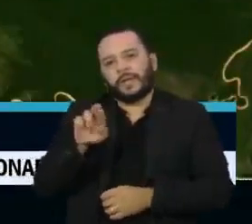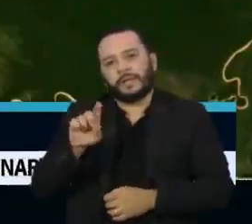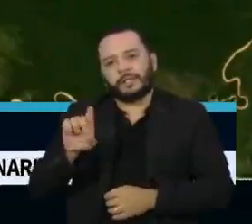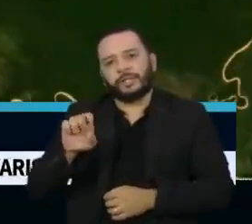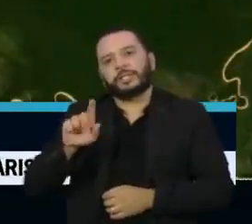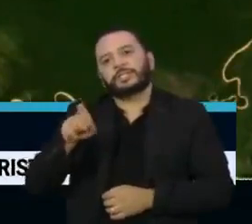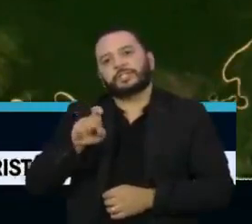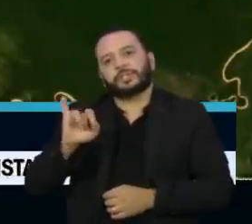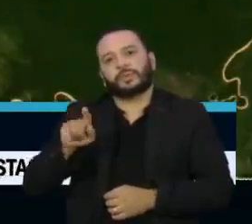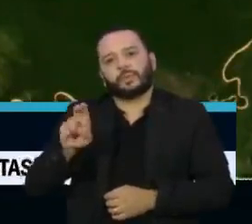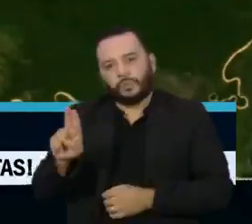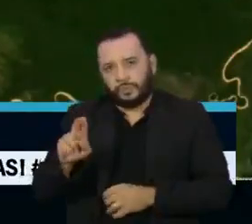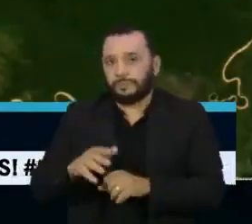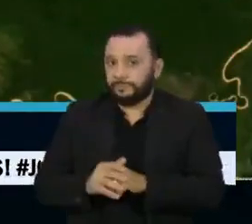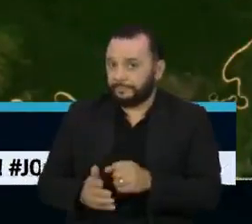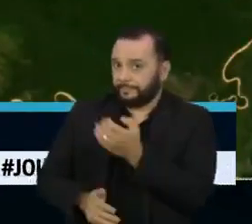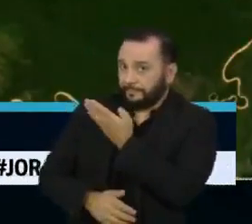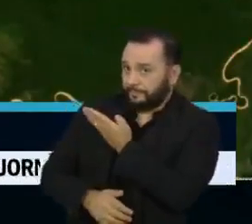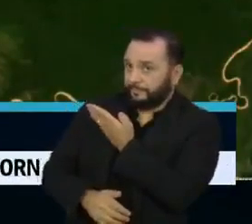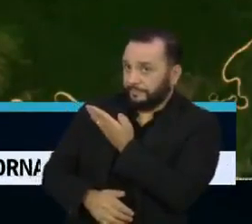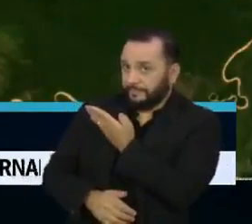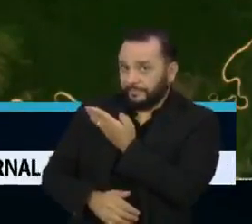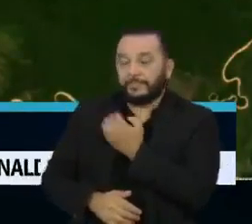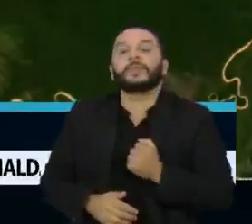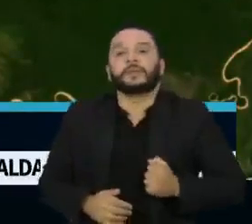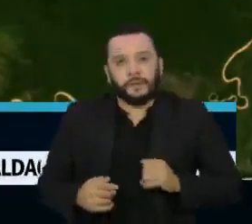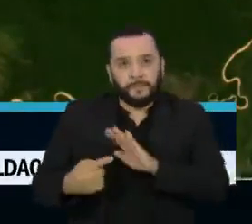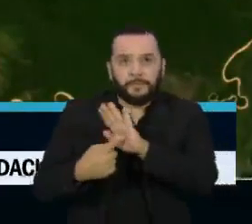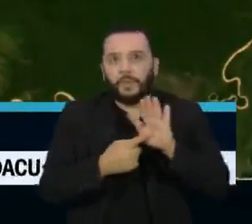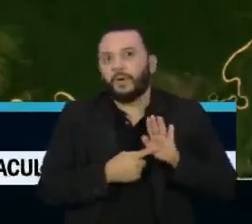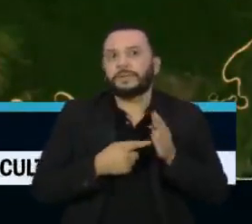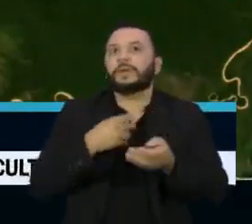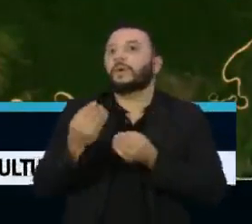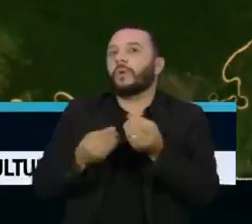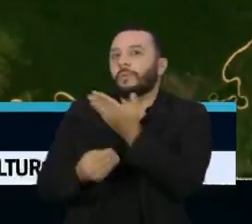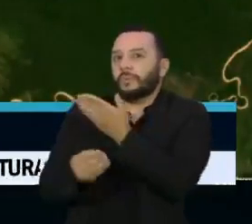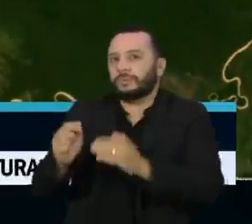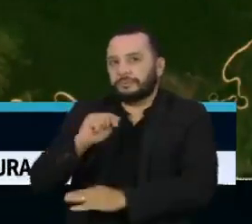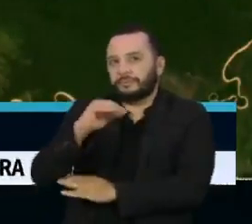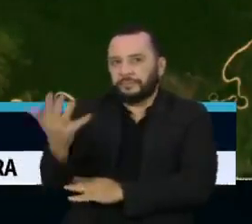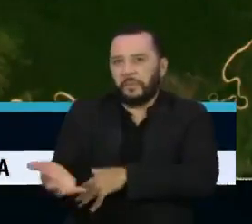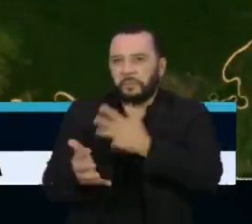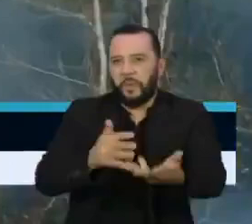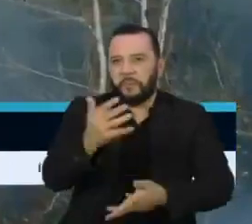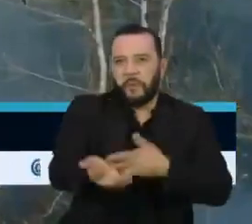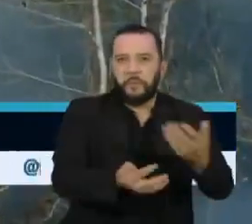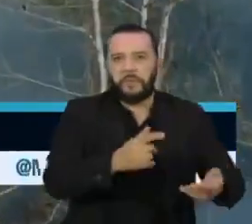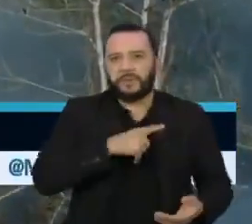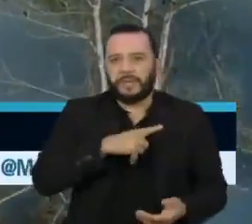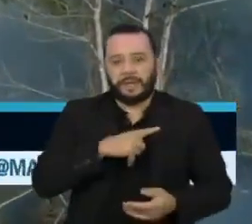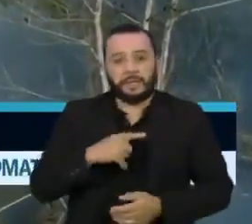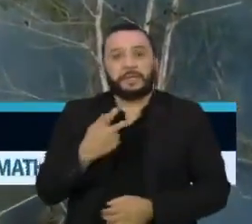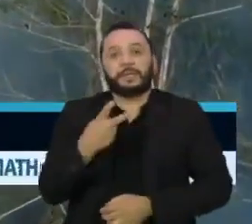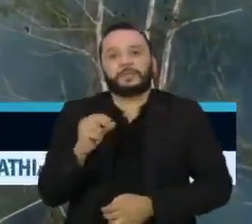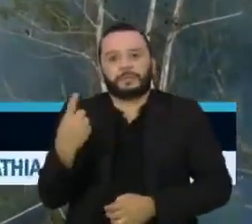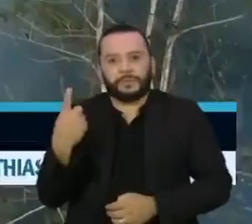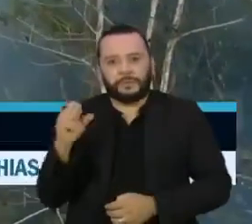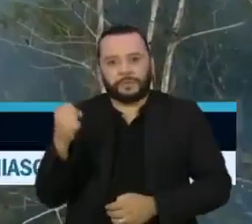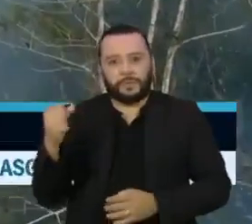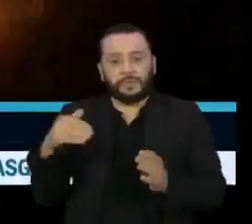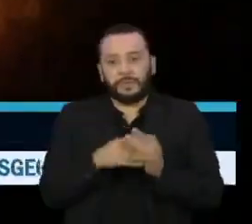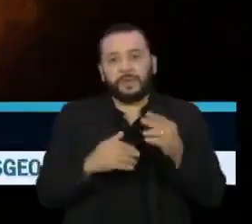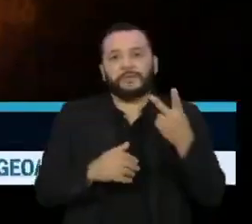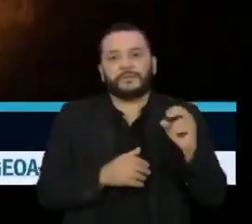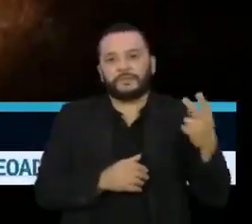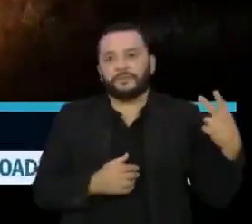por satélite SIRAD-X da rede Xingu Mais mostra o avanço do desmatamento no Xingu. De 2018 a